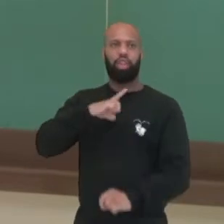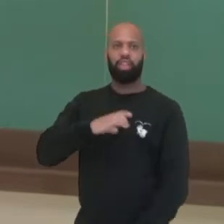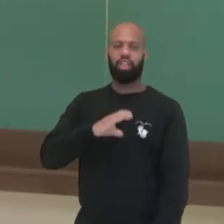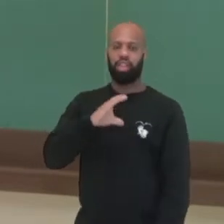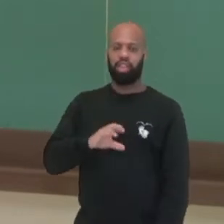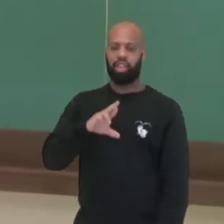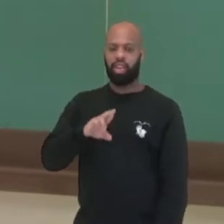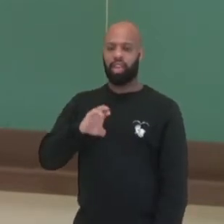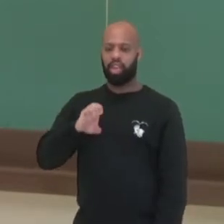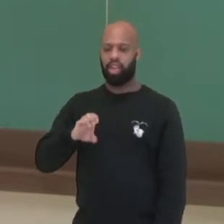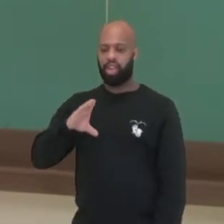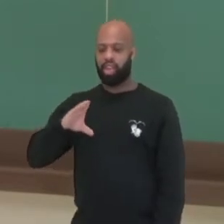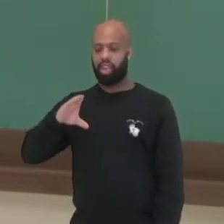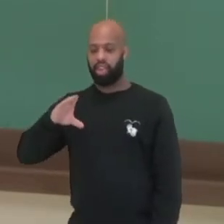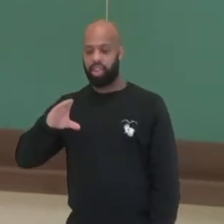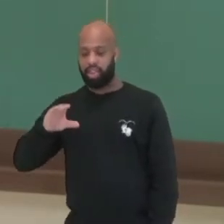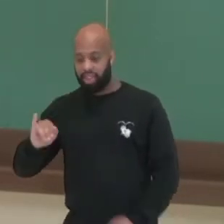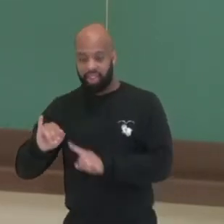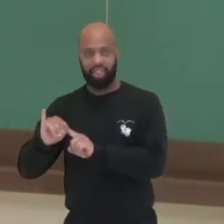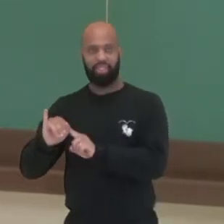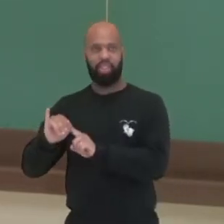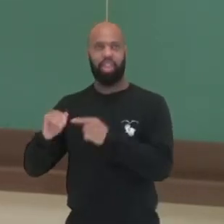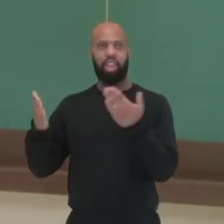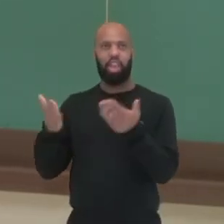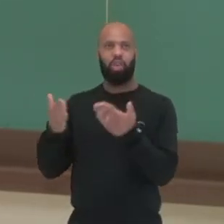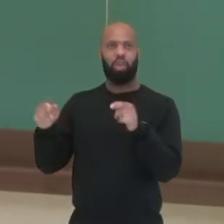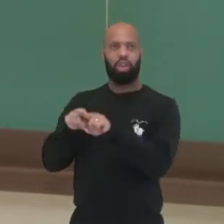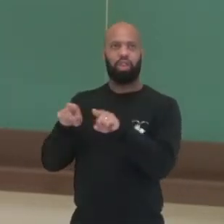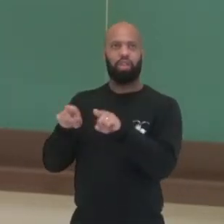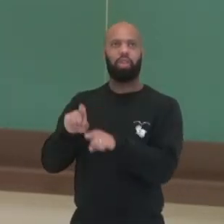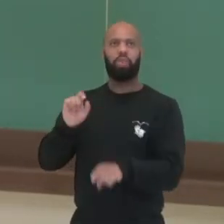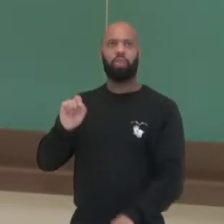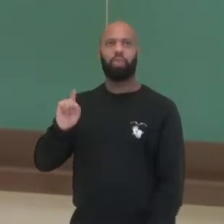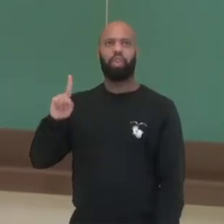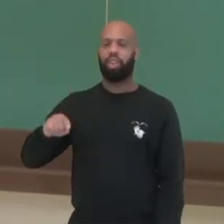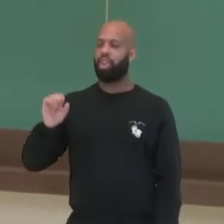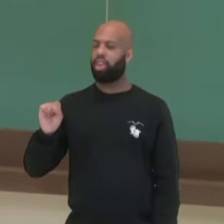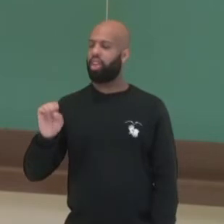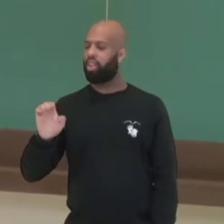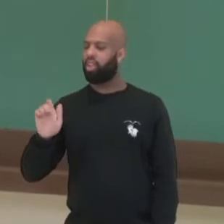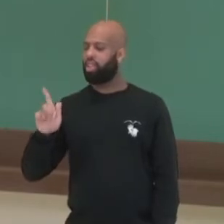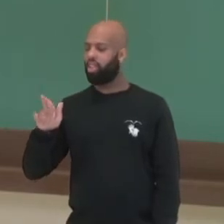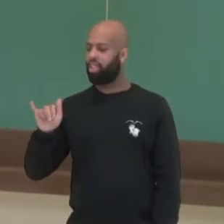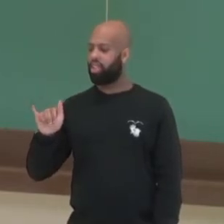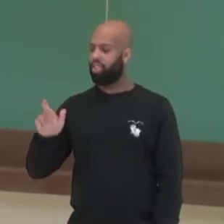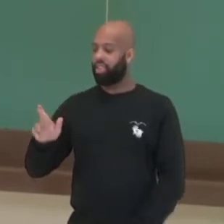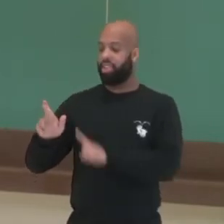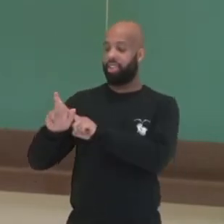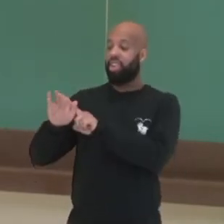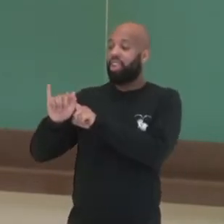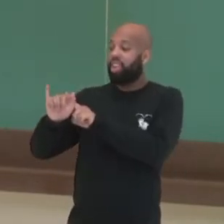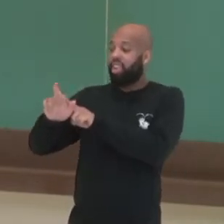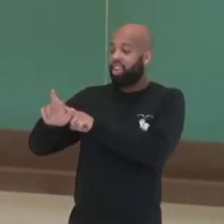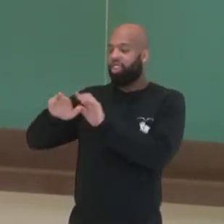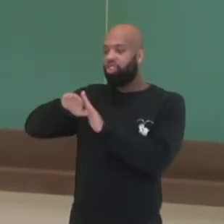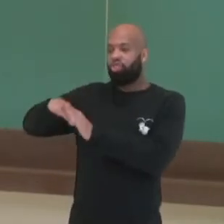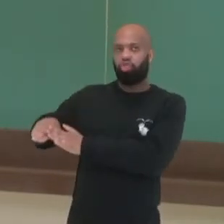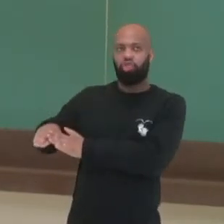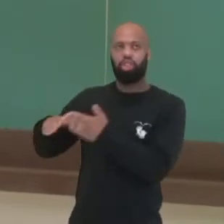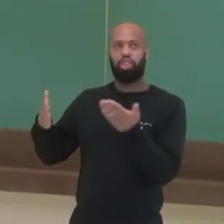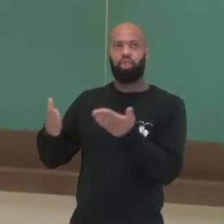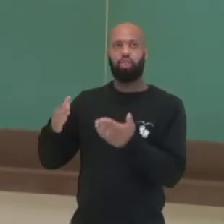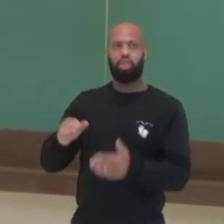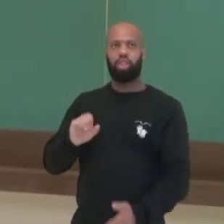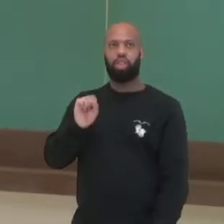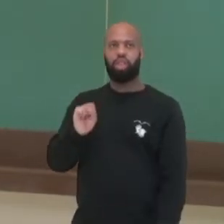C, R, E e o C. Seguir. Identifiquei a conjugação é ir. Terceira conjugação. Tiro ela lá. O que sobra é o meu de